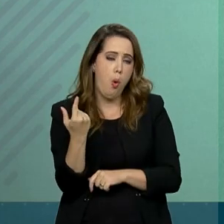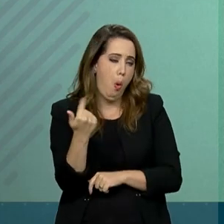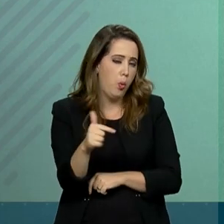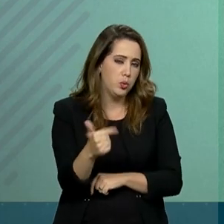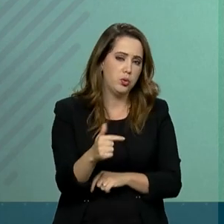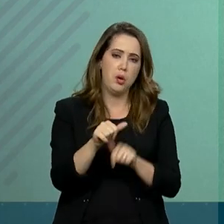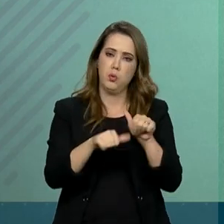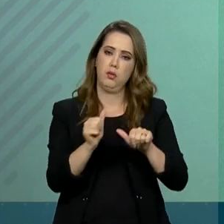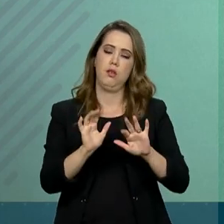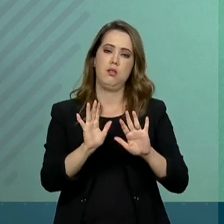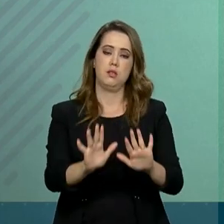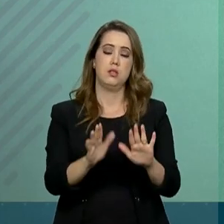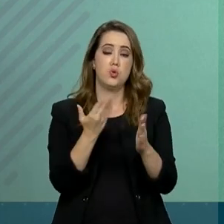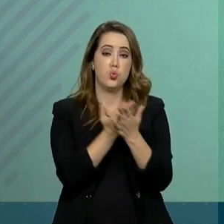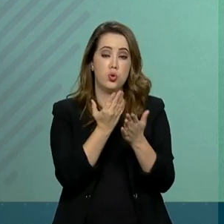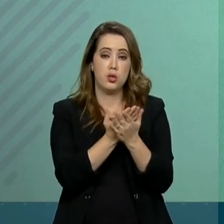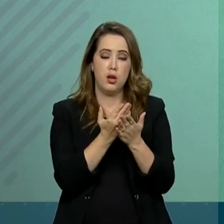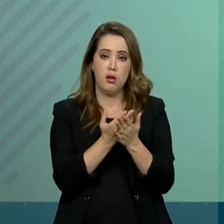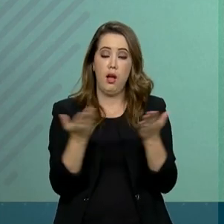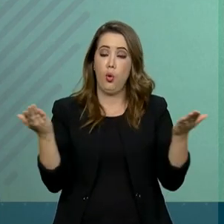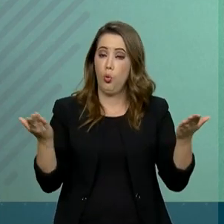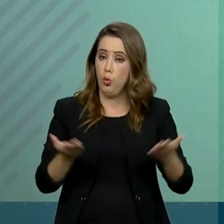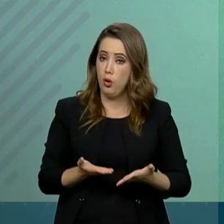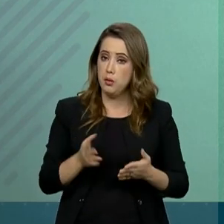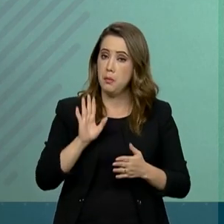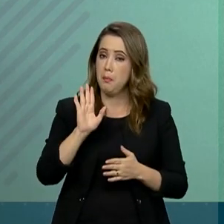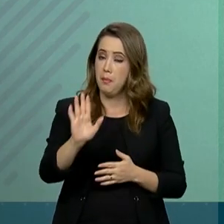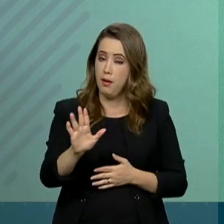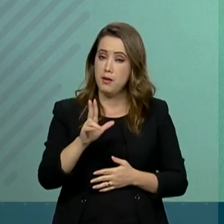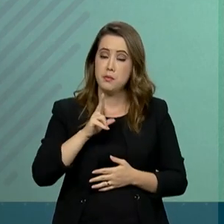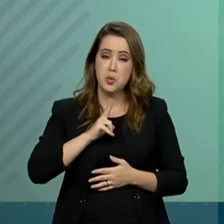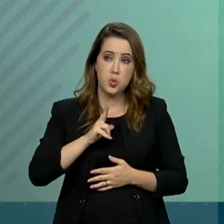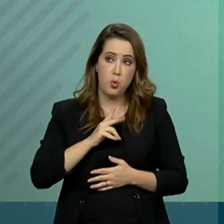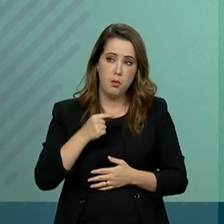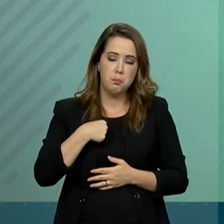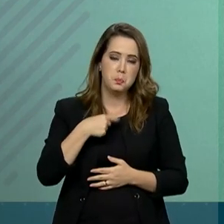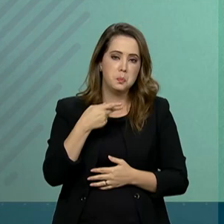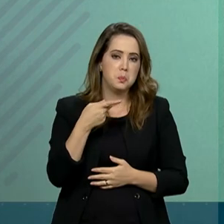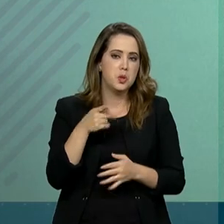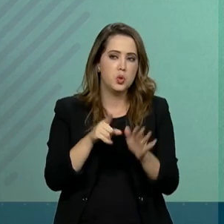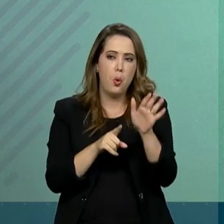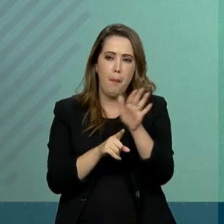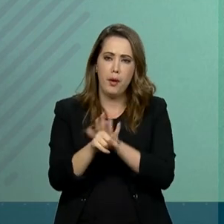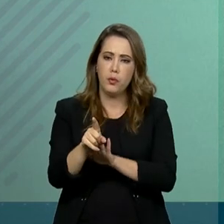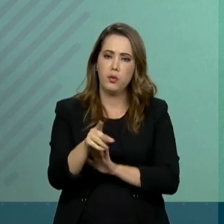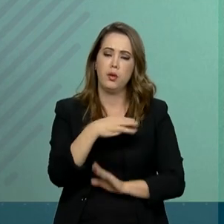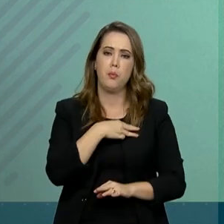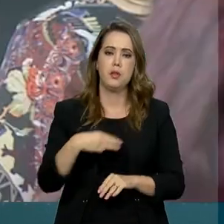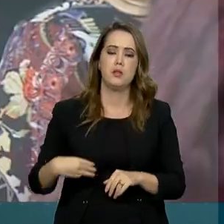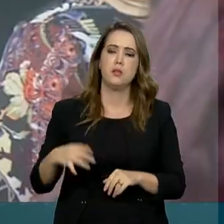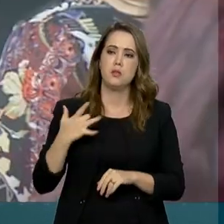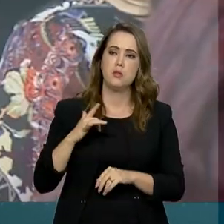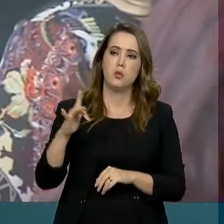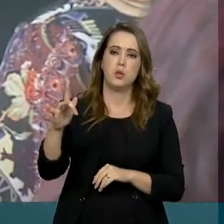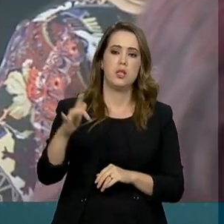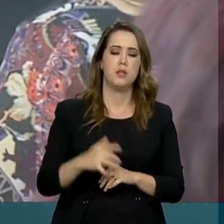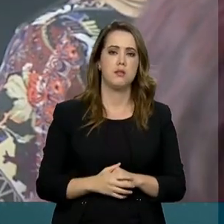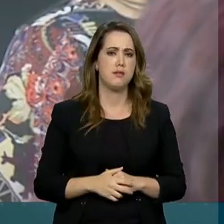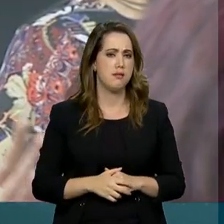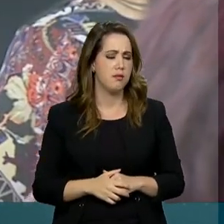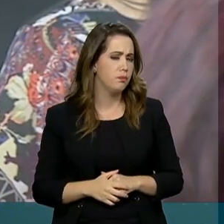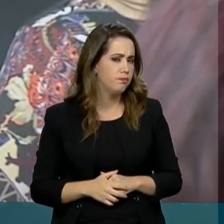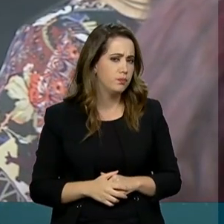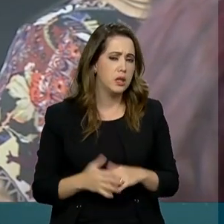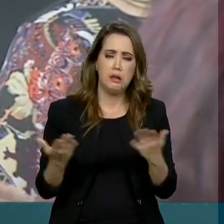momento e como eu comentei com ajustada pessoalmente eu argüiu o ministro nick sobre esse tema mas então não há uma